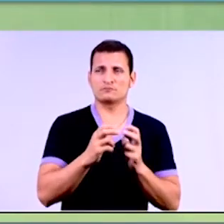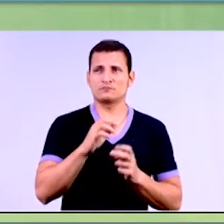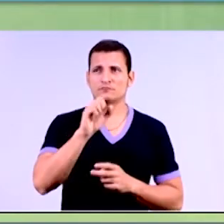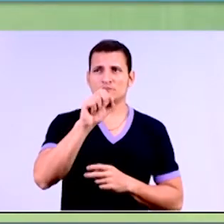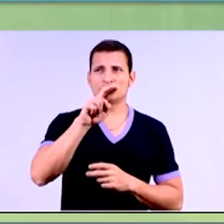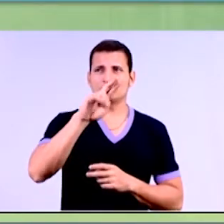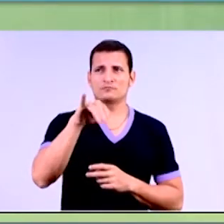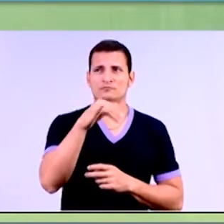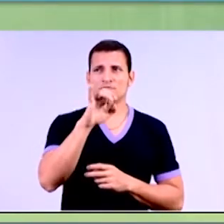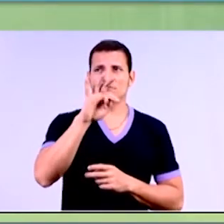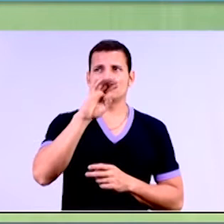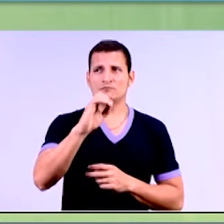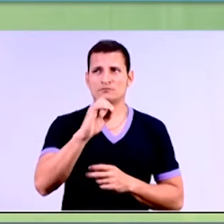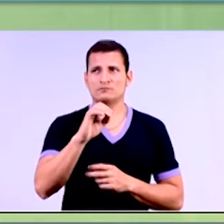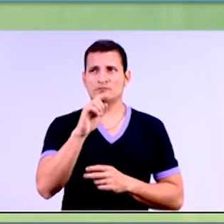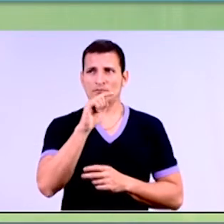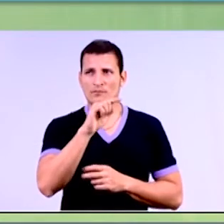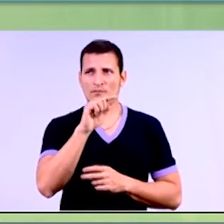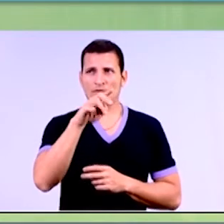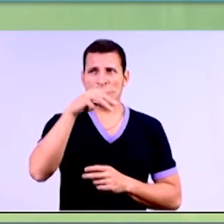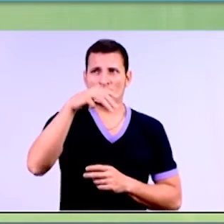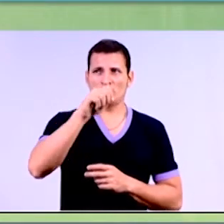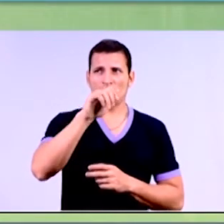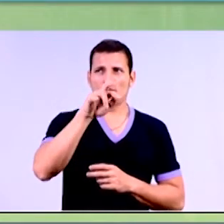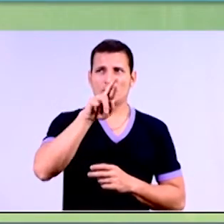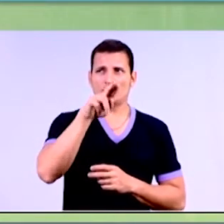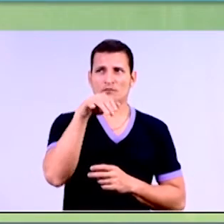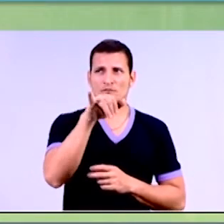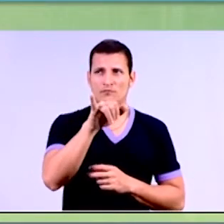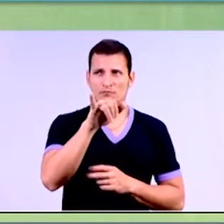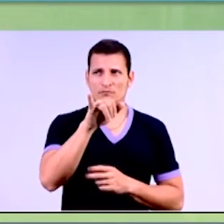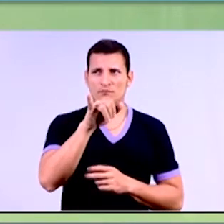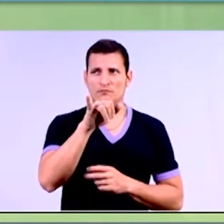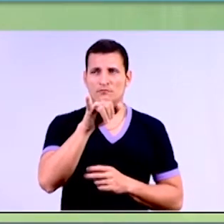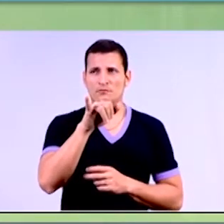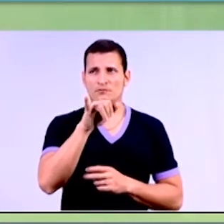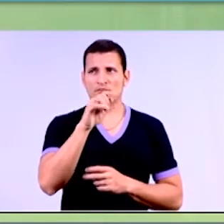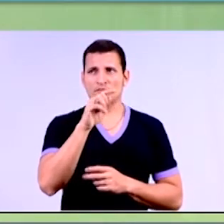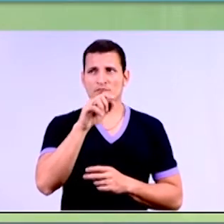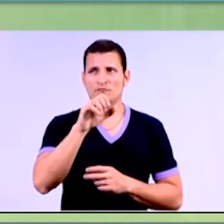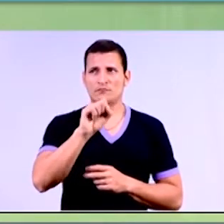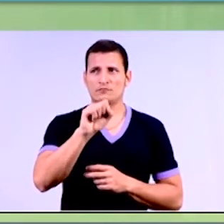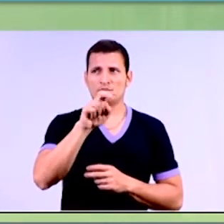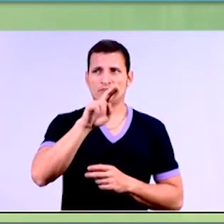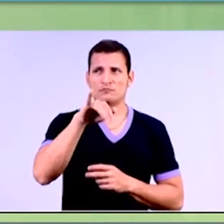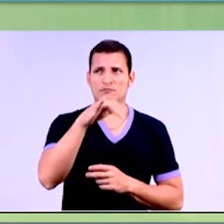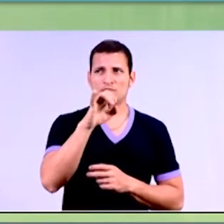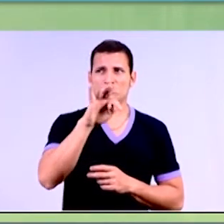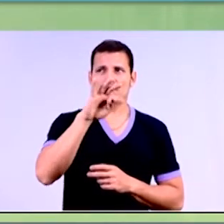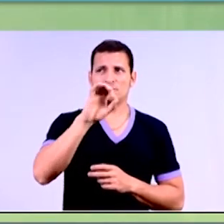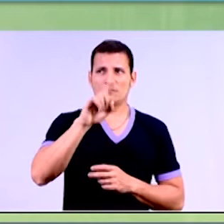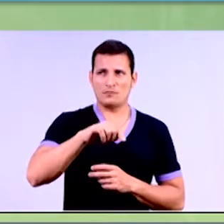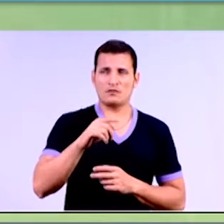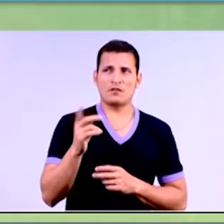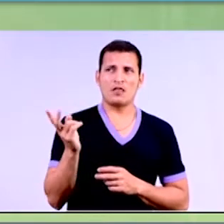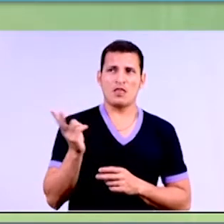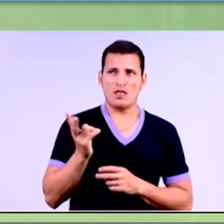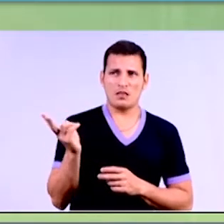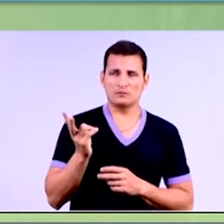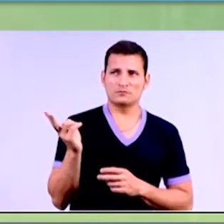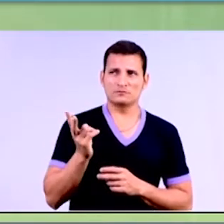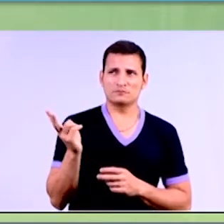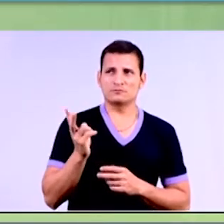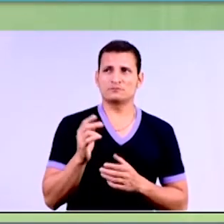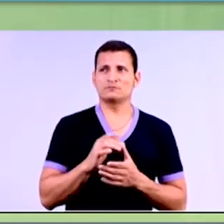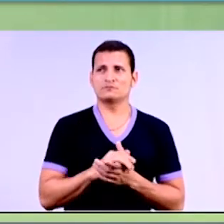Se a Mary e a família dela, como vocês veem na figura, o sujeito são eles. Mary e a família dela, eles.